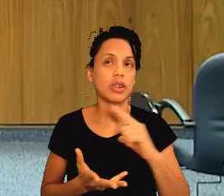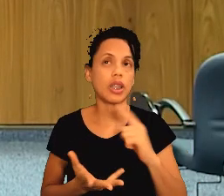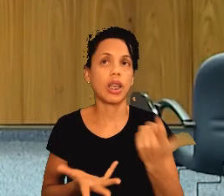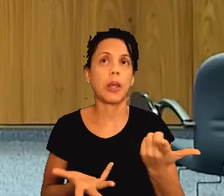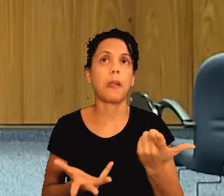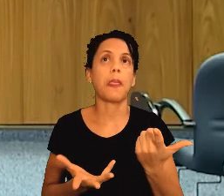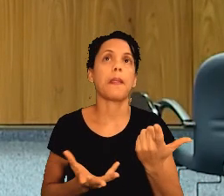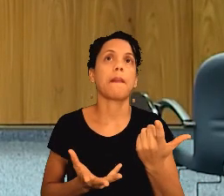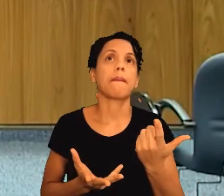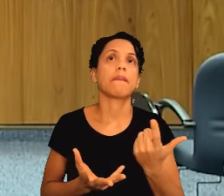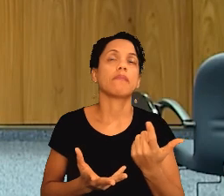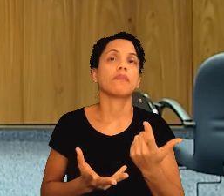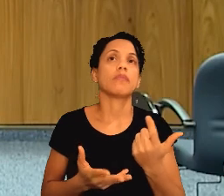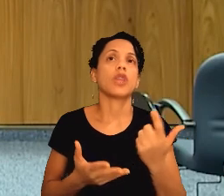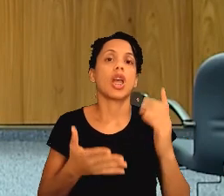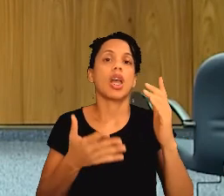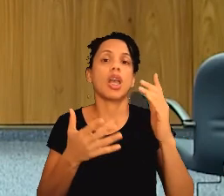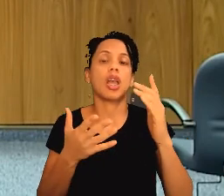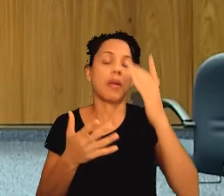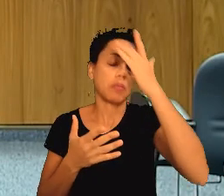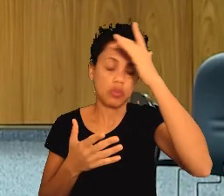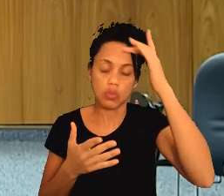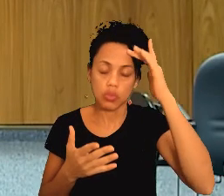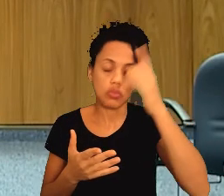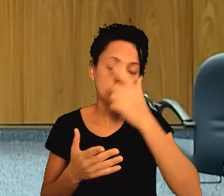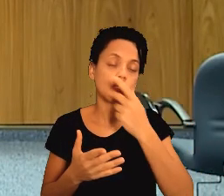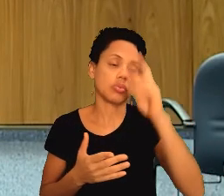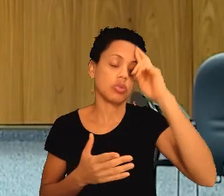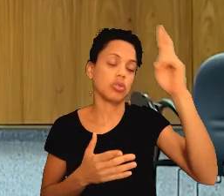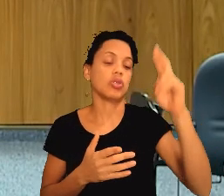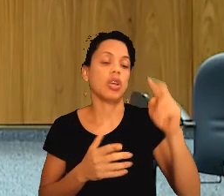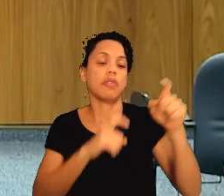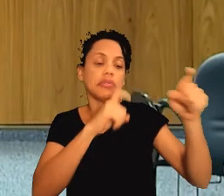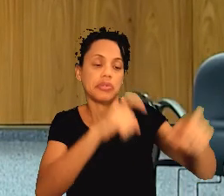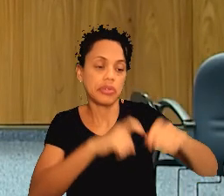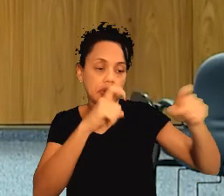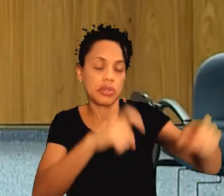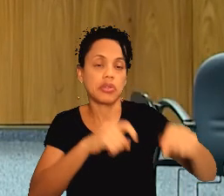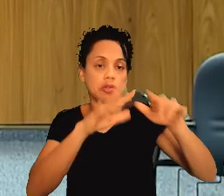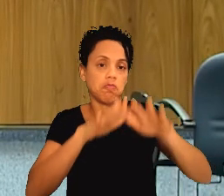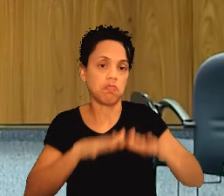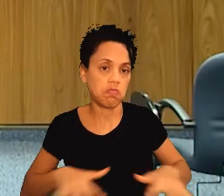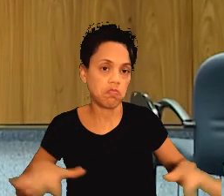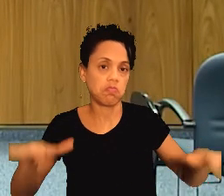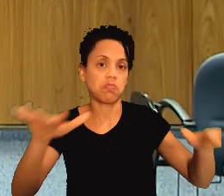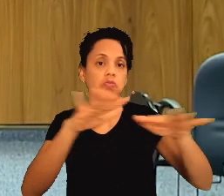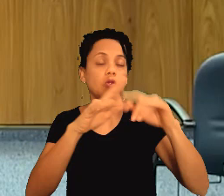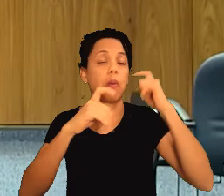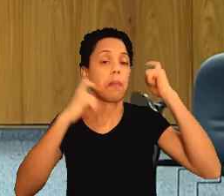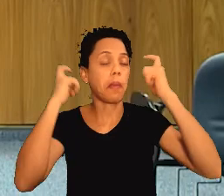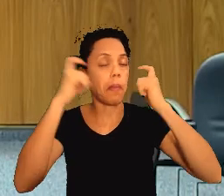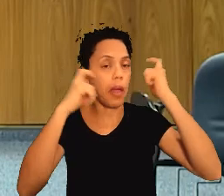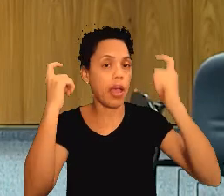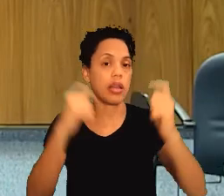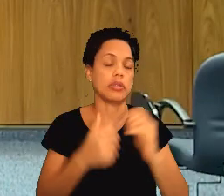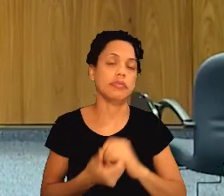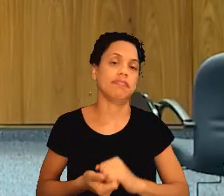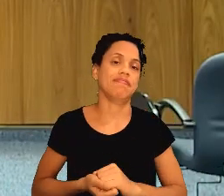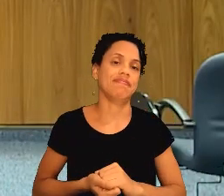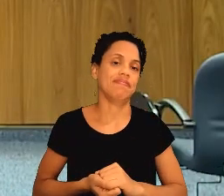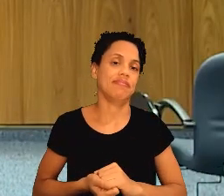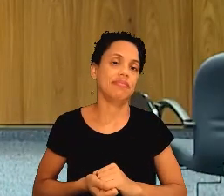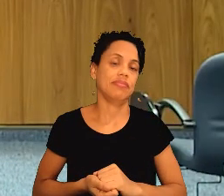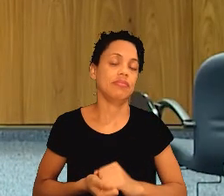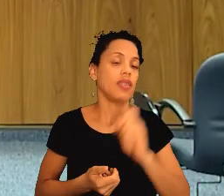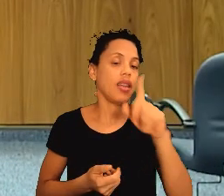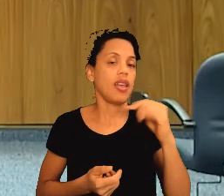há que os fazendeiros que ocuparam, né, terras com títulos duvidosos, é preciso